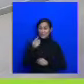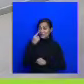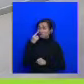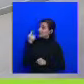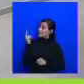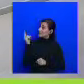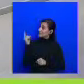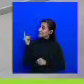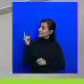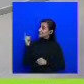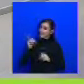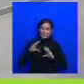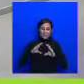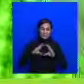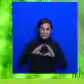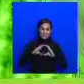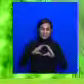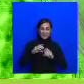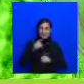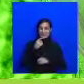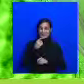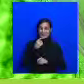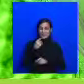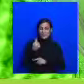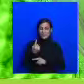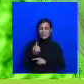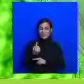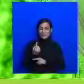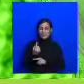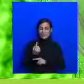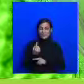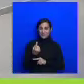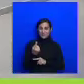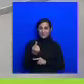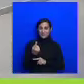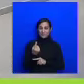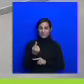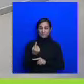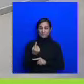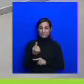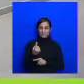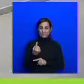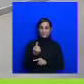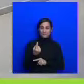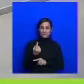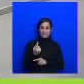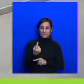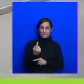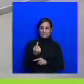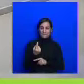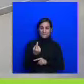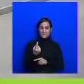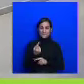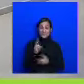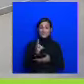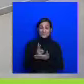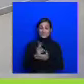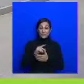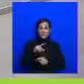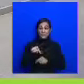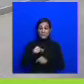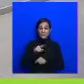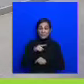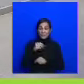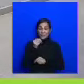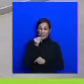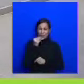Bola vermelha, número 1. Gabriela, nossa garota da sorte, apresentando, você conferindo. Vamos seguir sorteando,